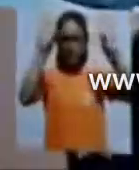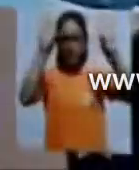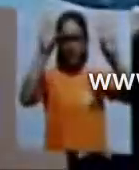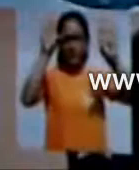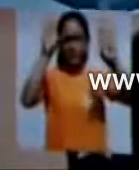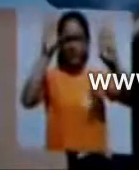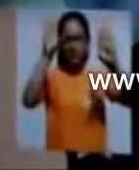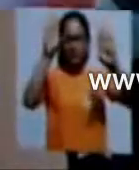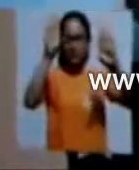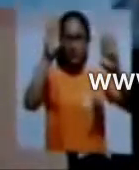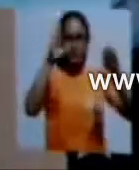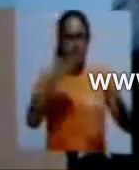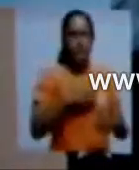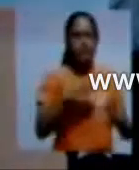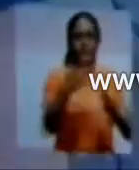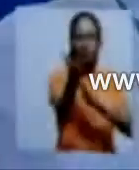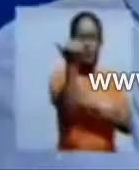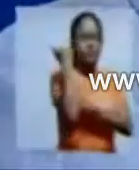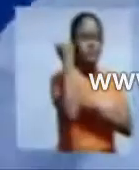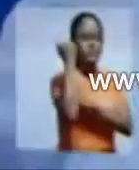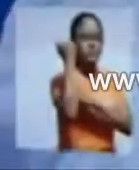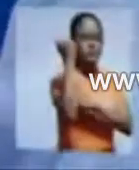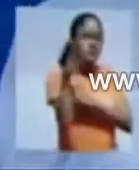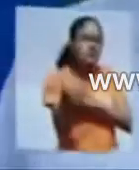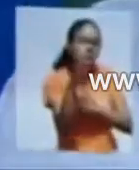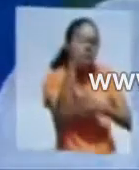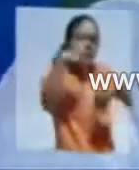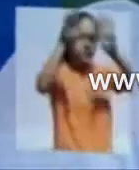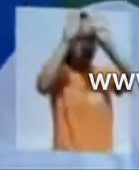são coisas do alto. Eu uso para